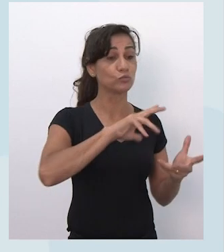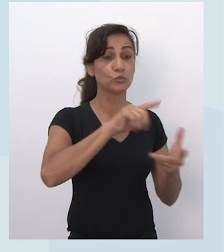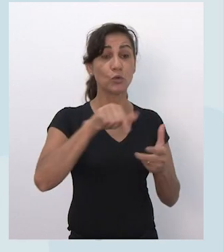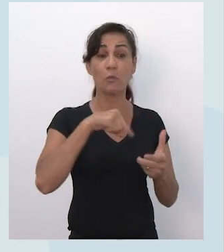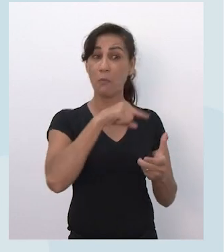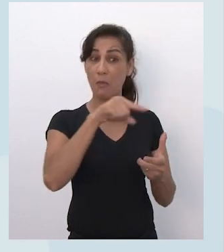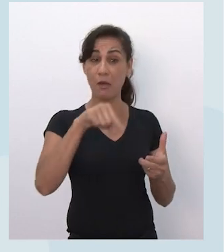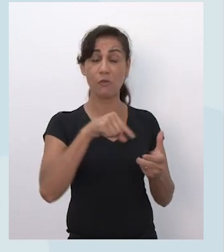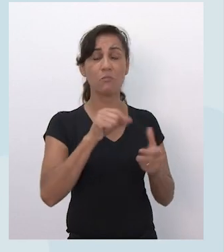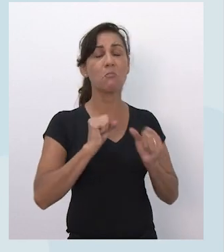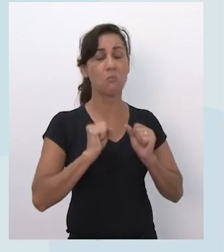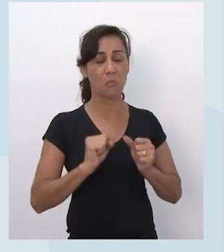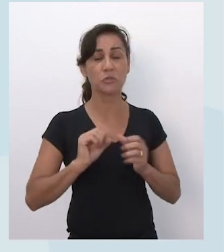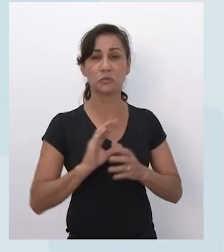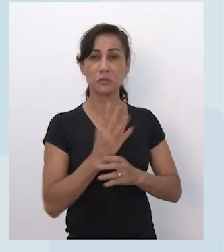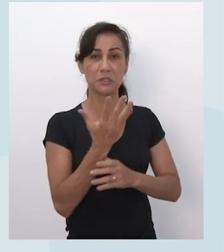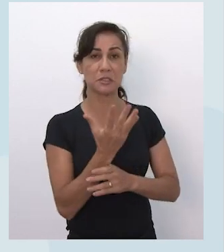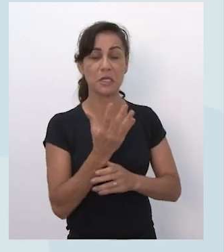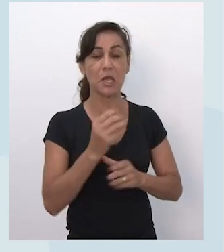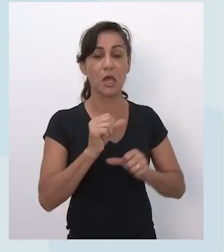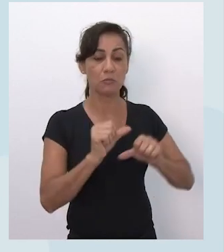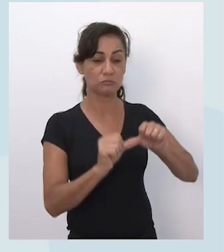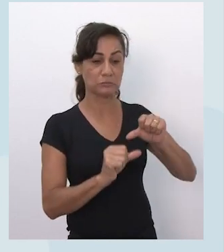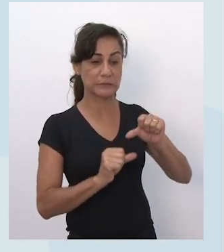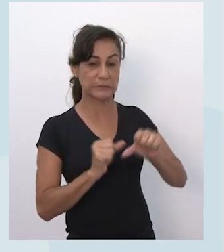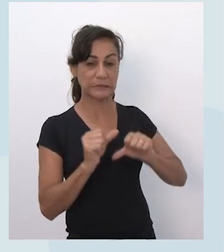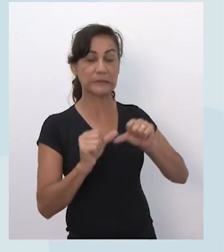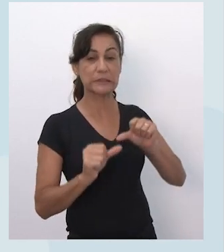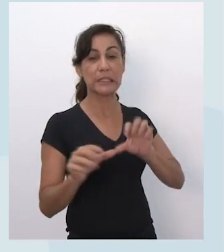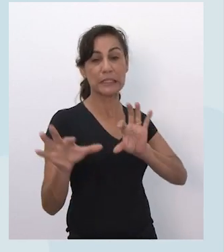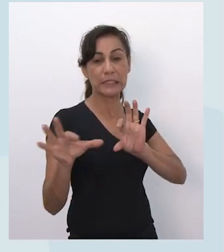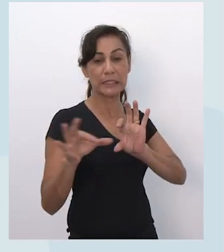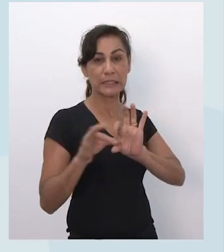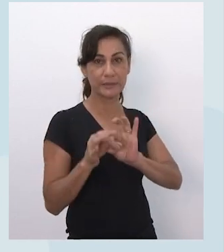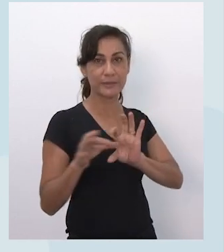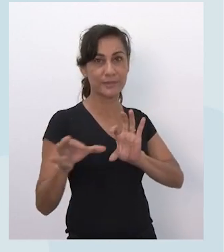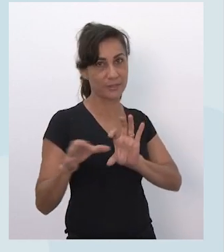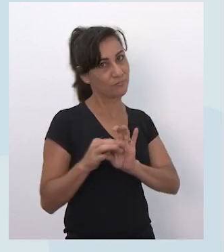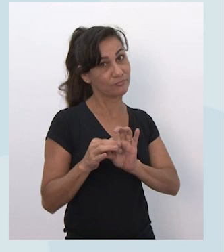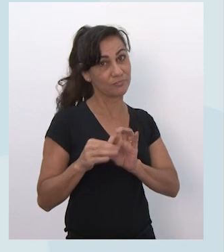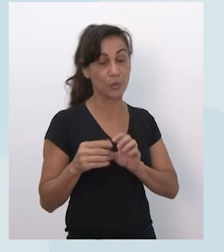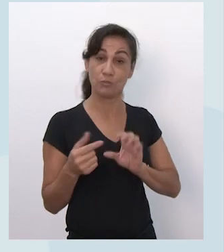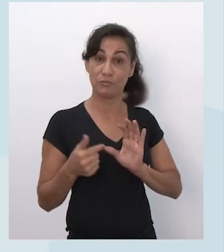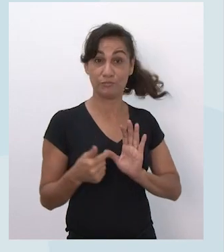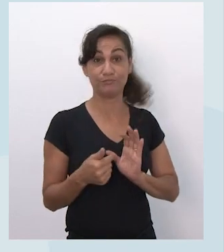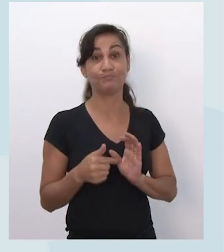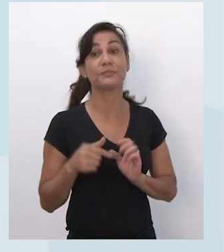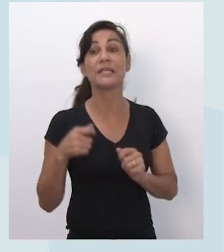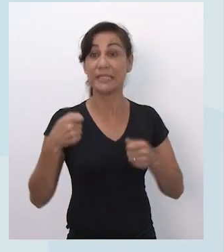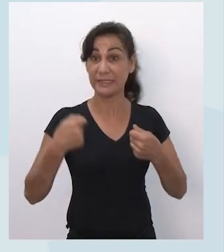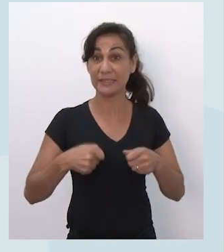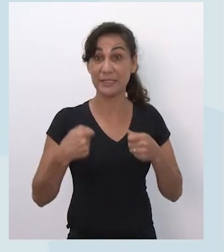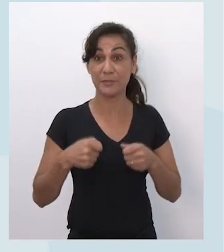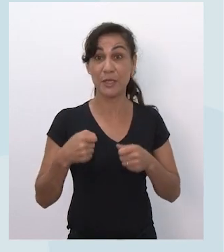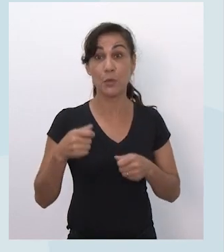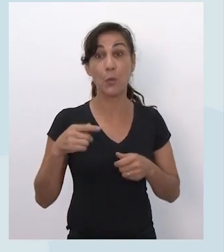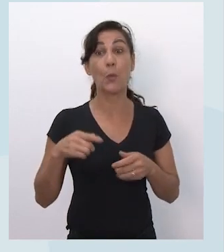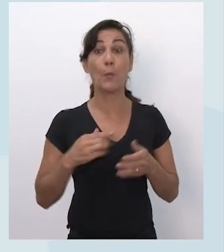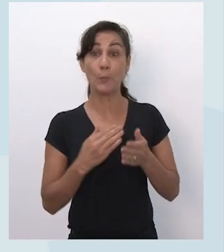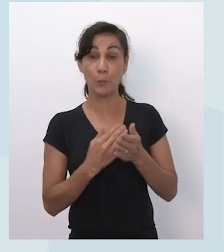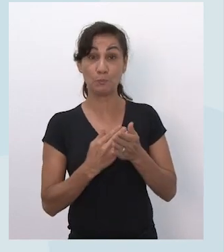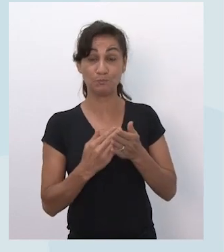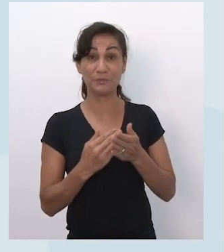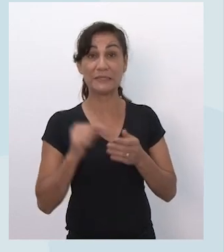ocorrer algumas consequências, vai ocorrer algumas interligações. É isso que diz esse princípio. O princípio da